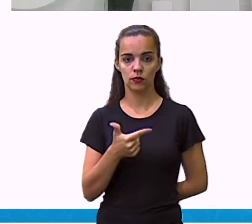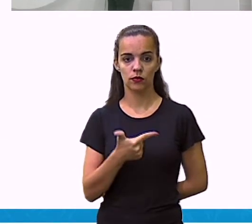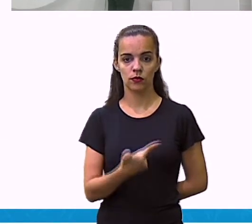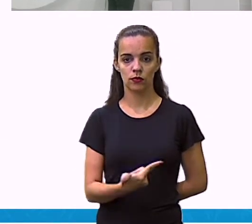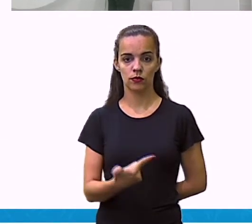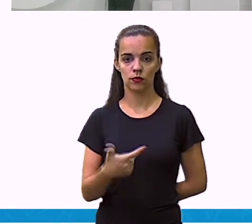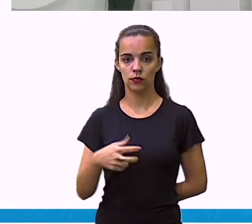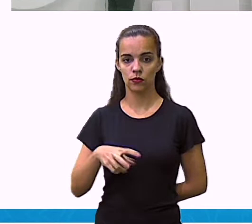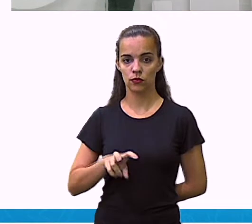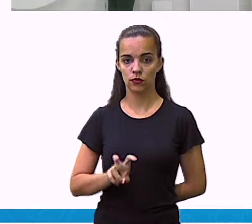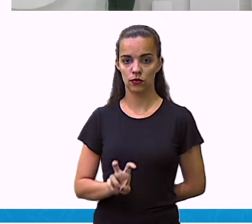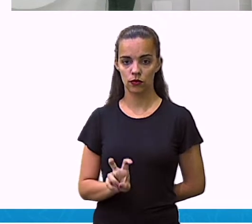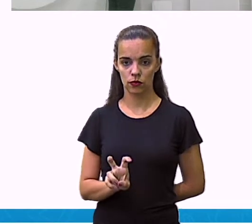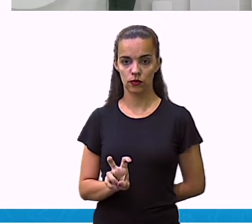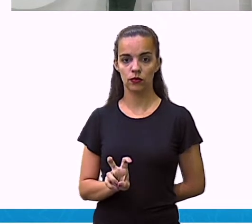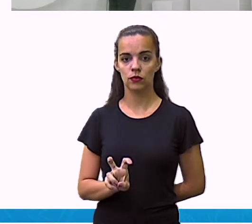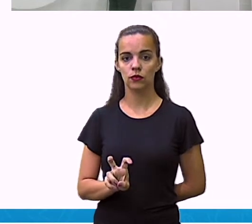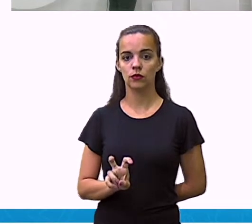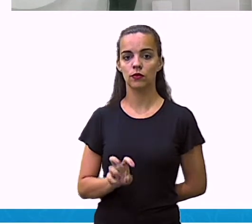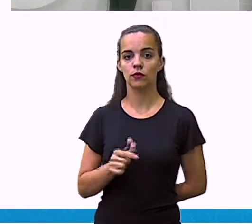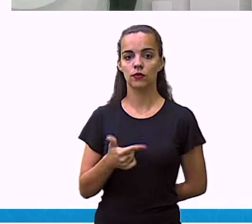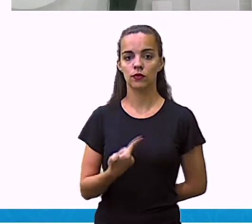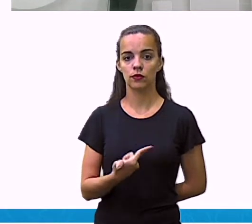24, 25,